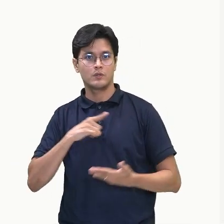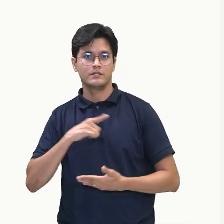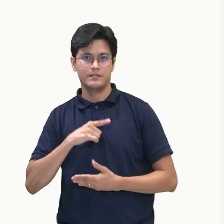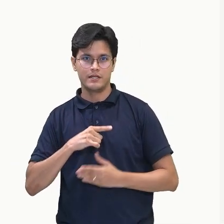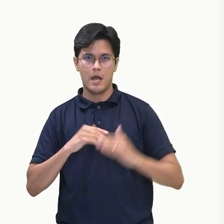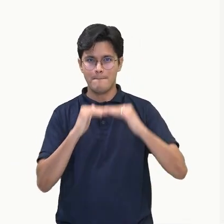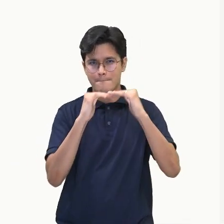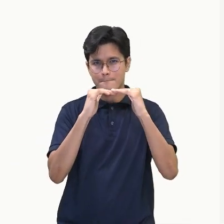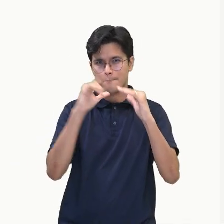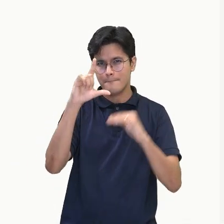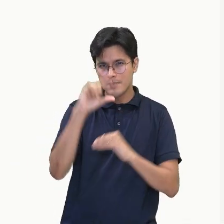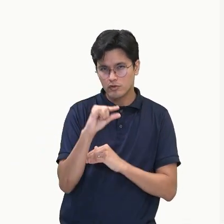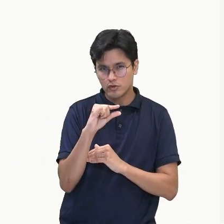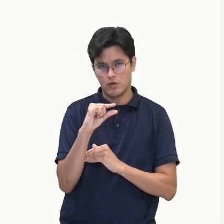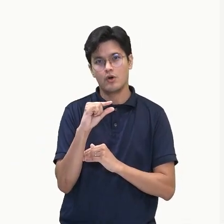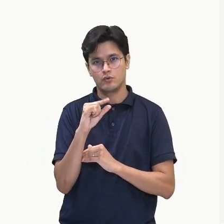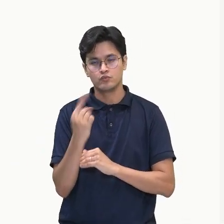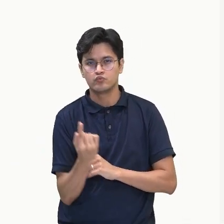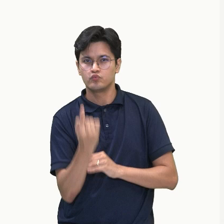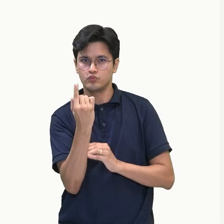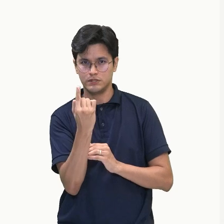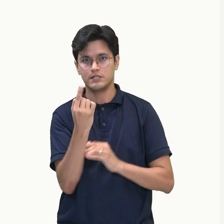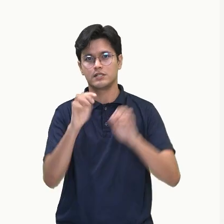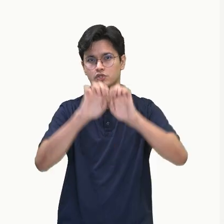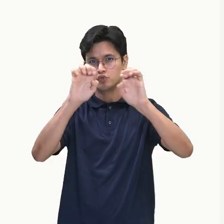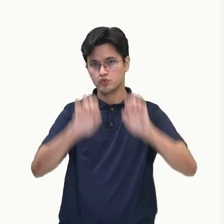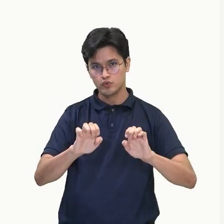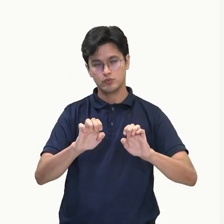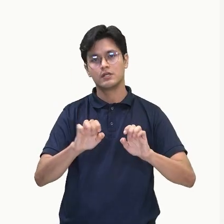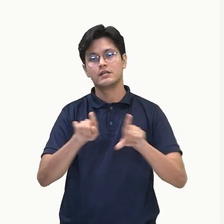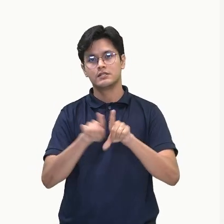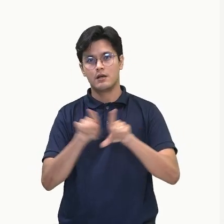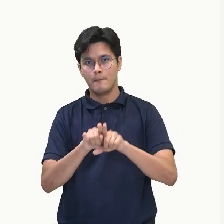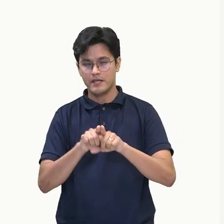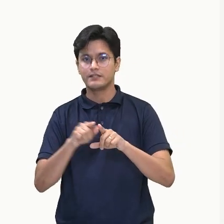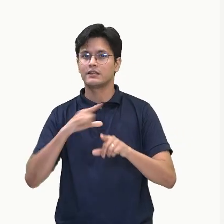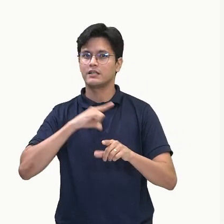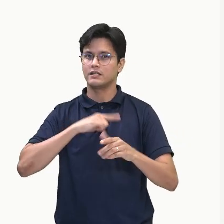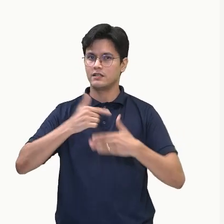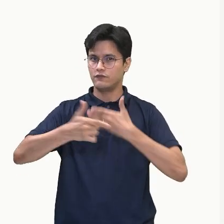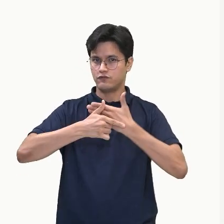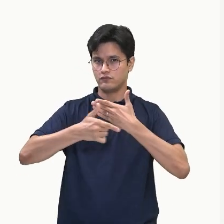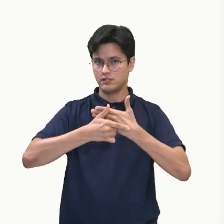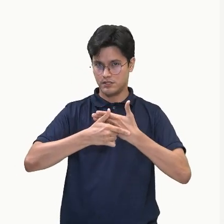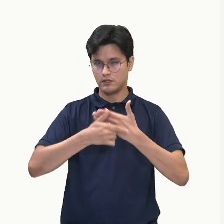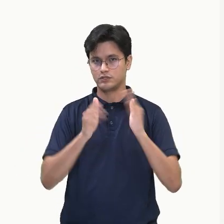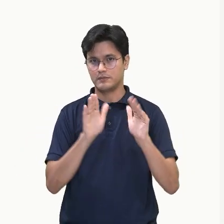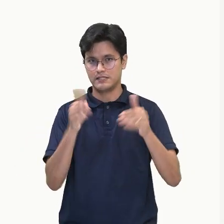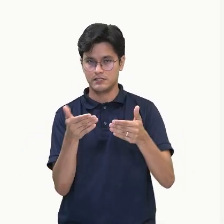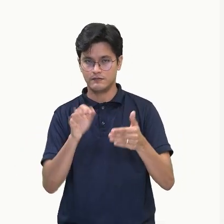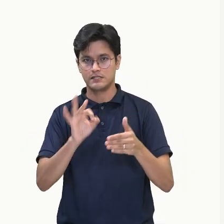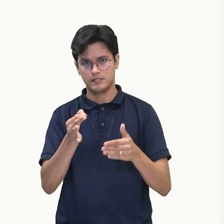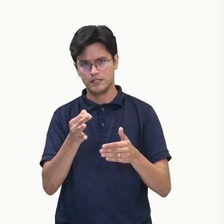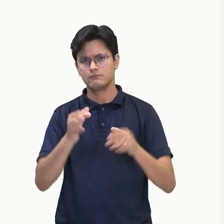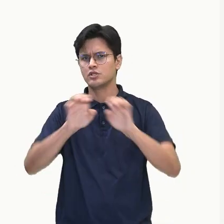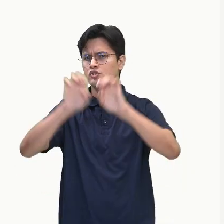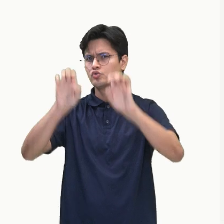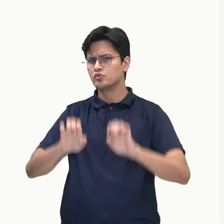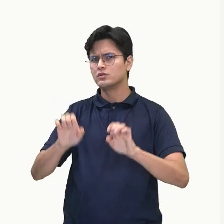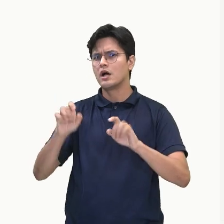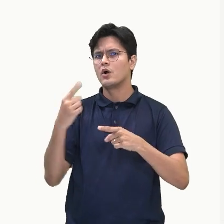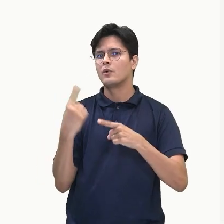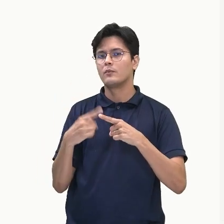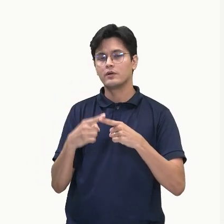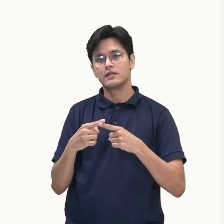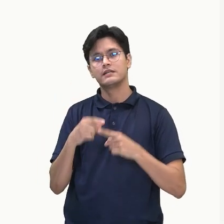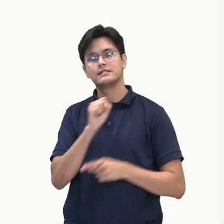unidades estruturais e funcionais, isso é importante, estrutural, porque se você pegar